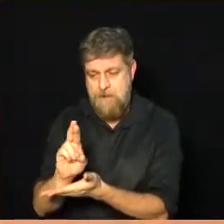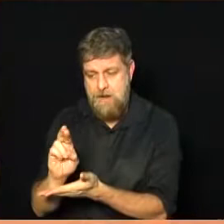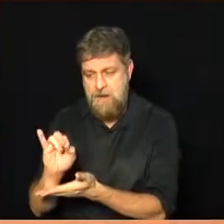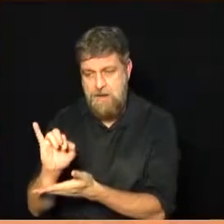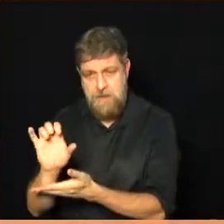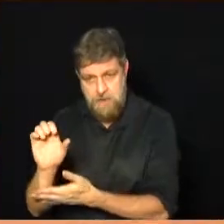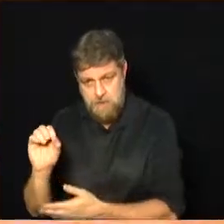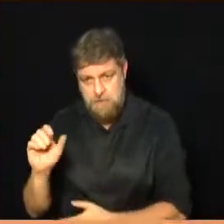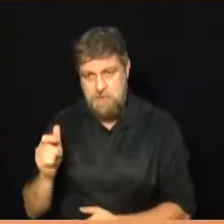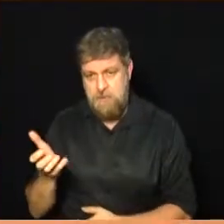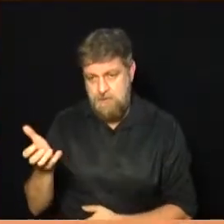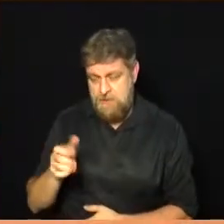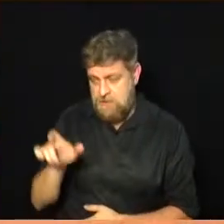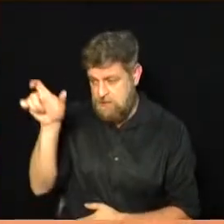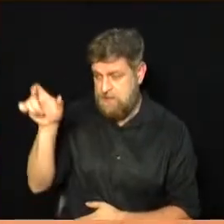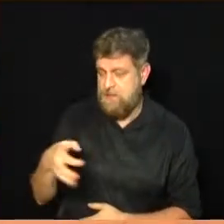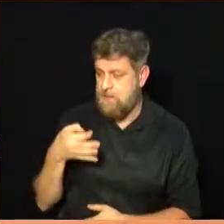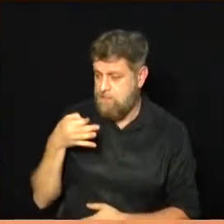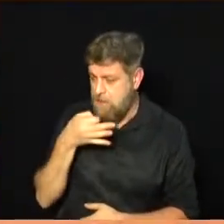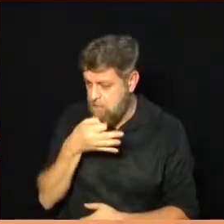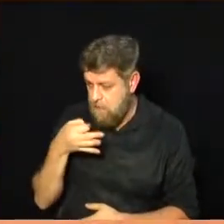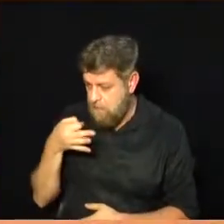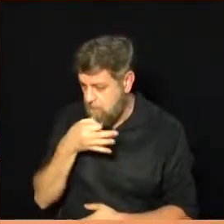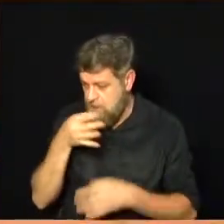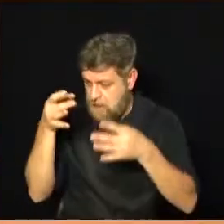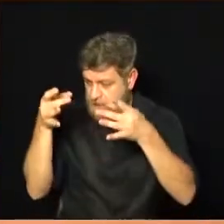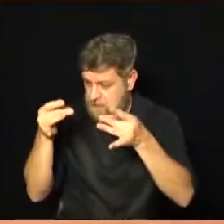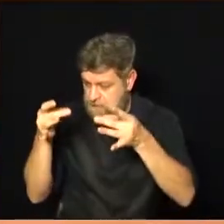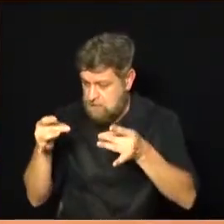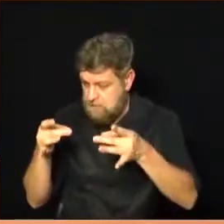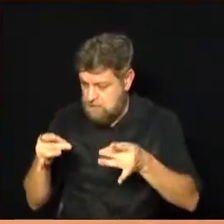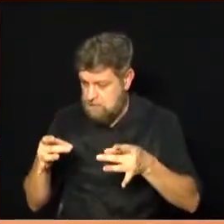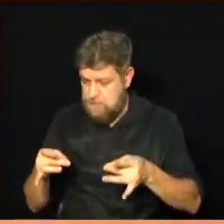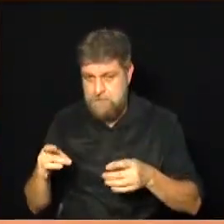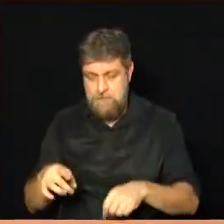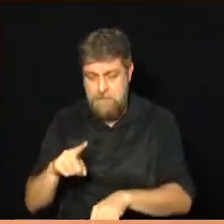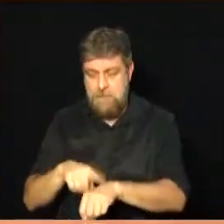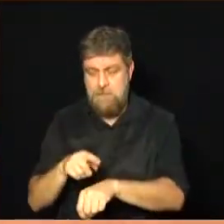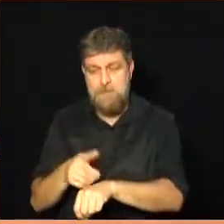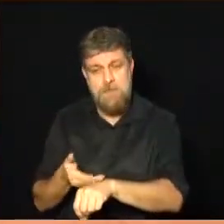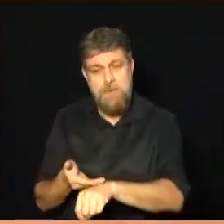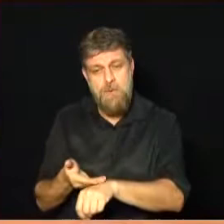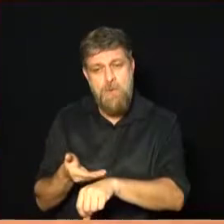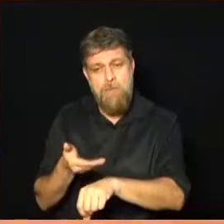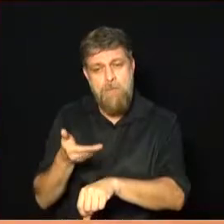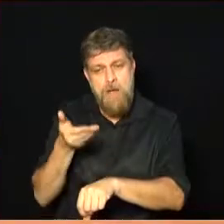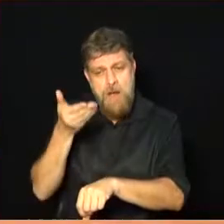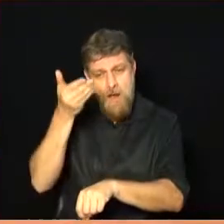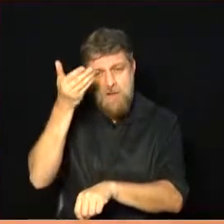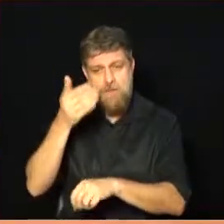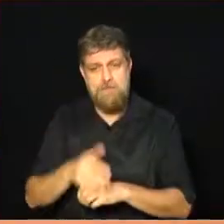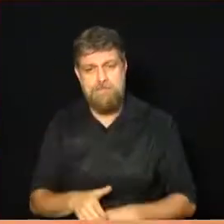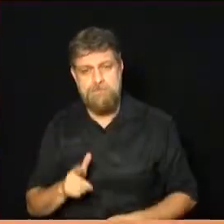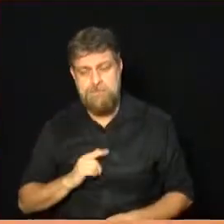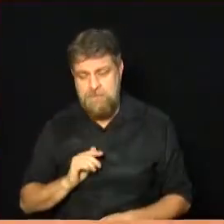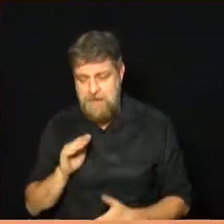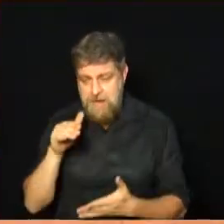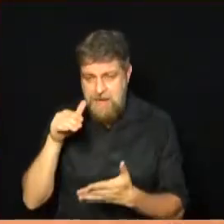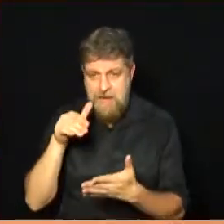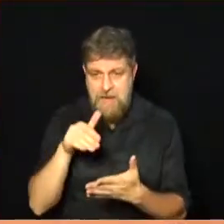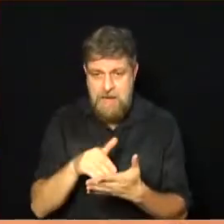ao secretário para poder falar mais sobre aí essa prorrogação do prazo, sobre a